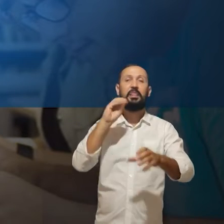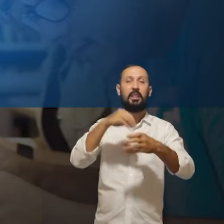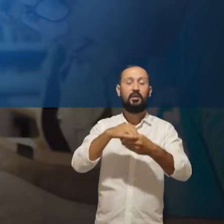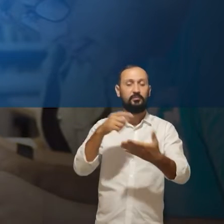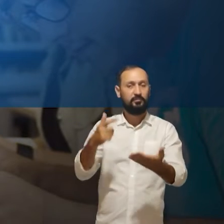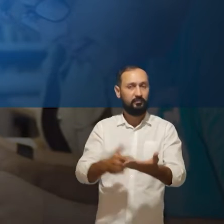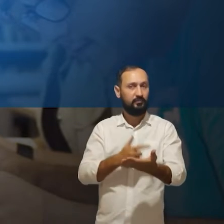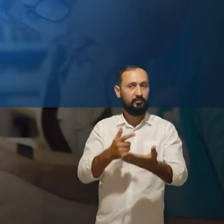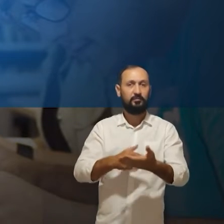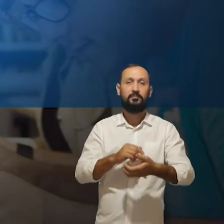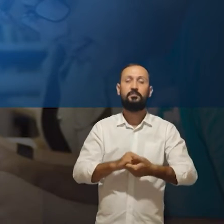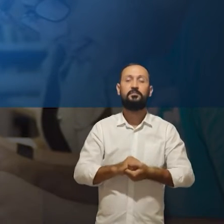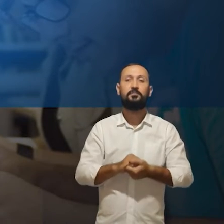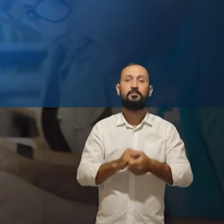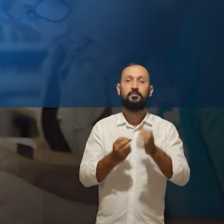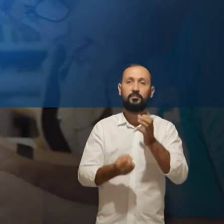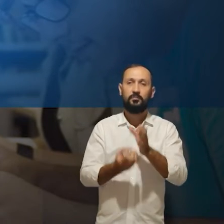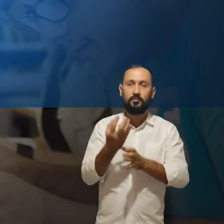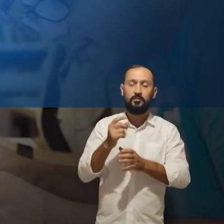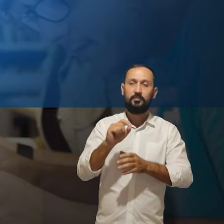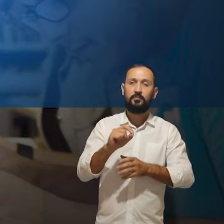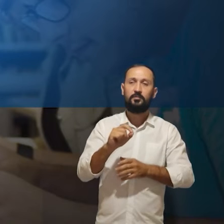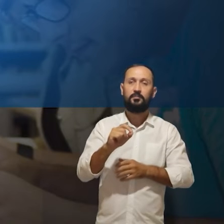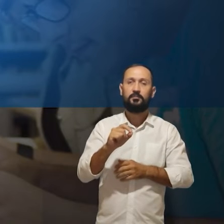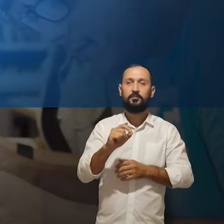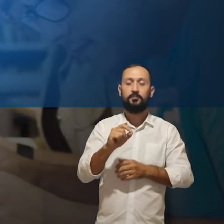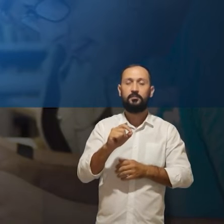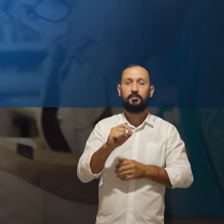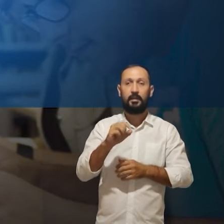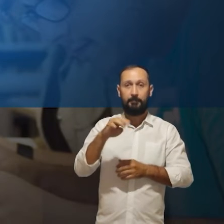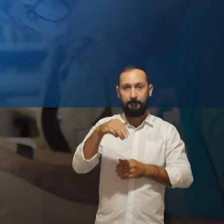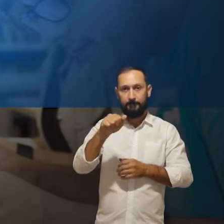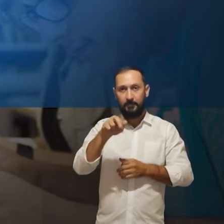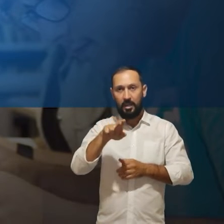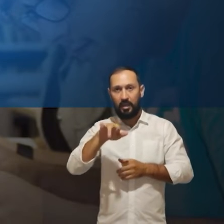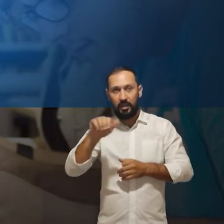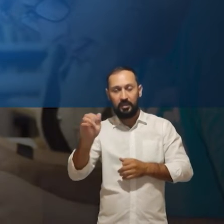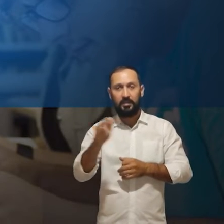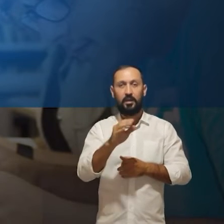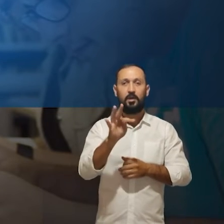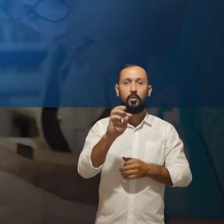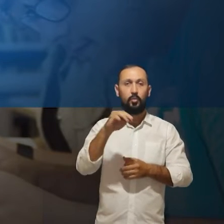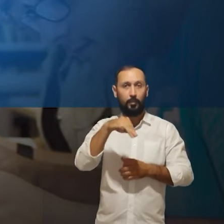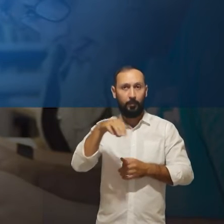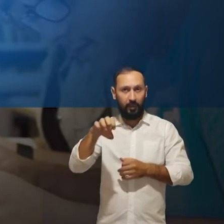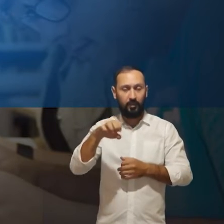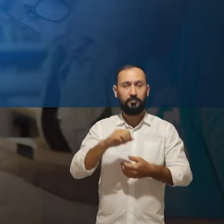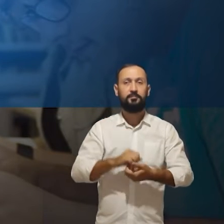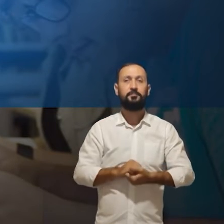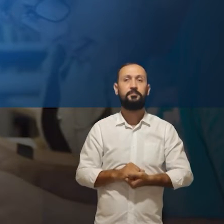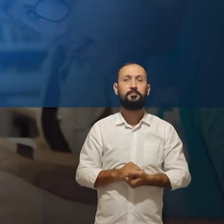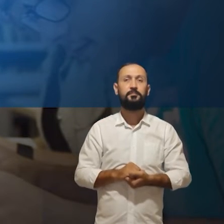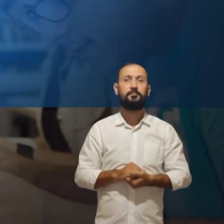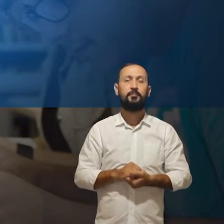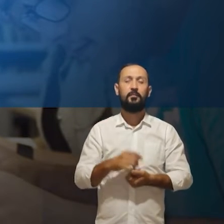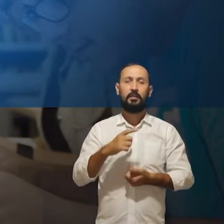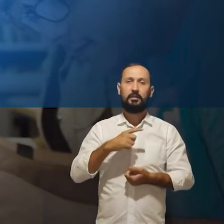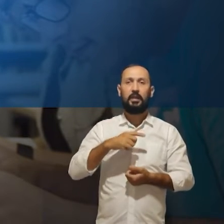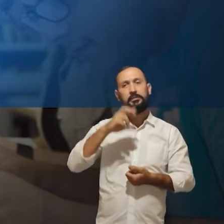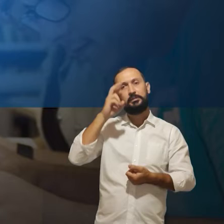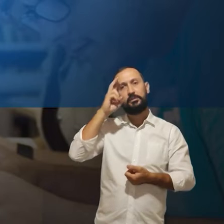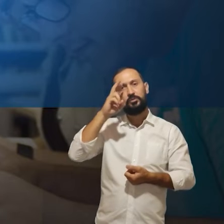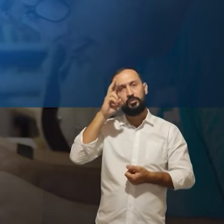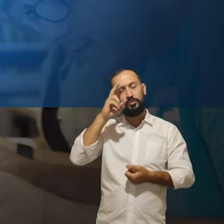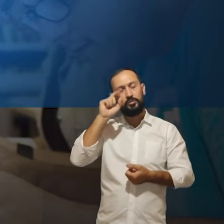estar na obra. Então, ao criar a personagem Maria Tomé, nós transitamos entre